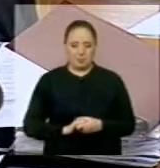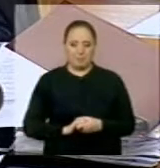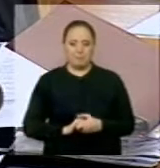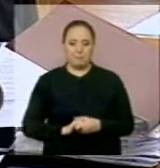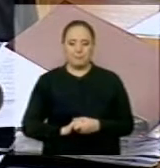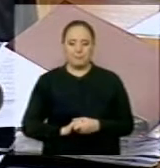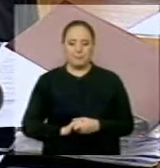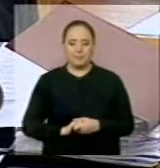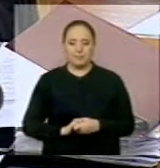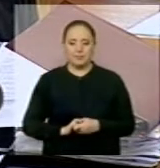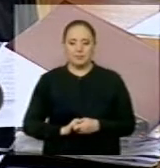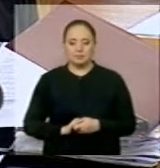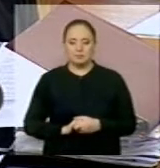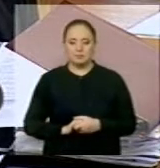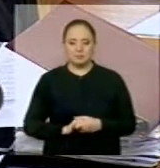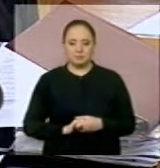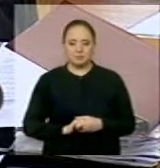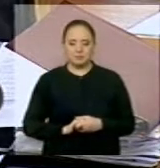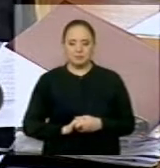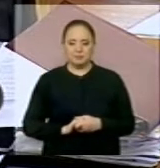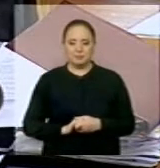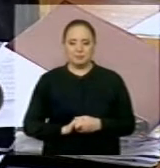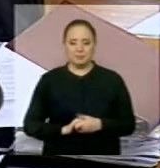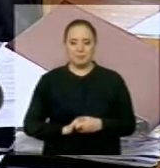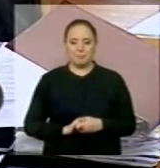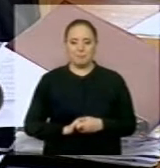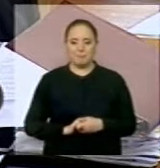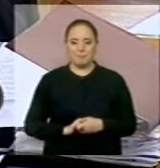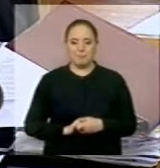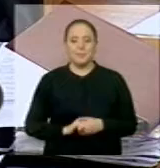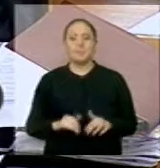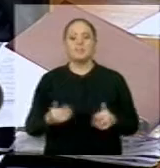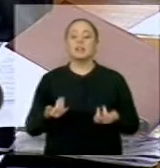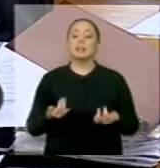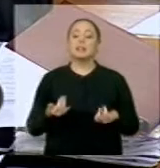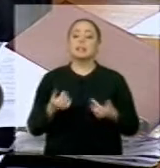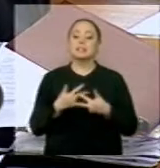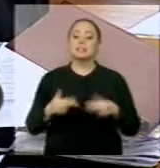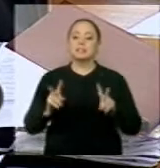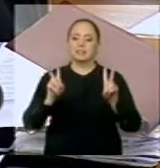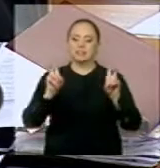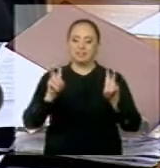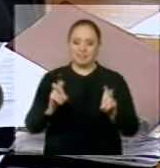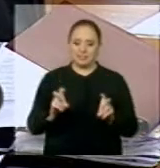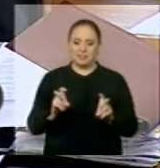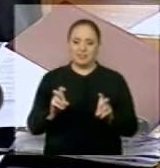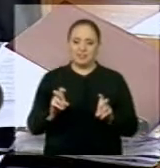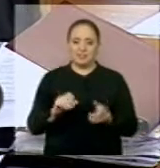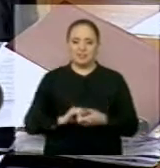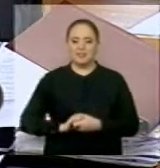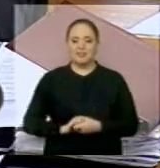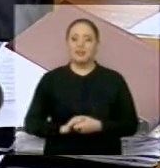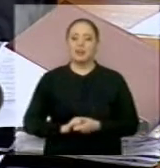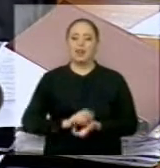aqueles que têm esse contato mais próximo com essa questão, há já